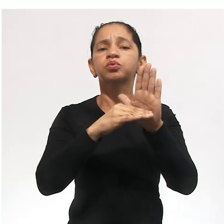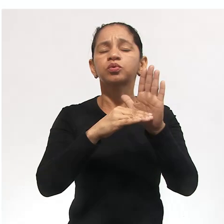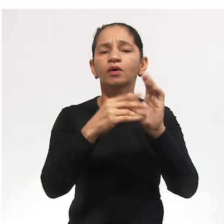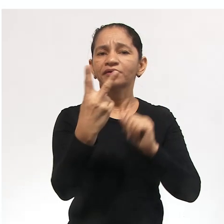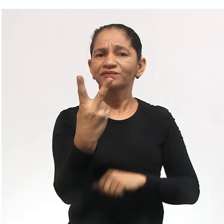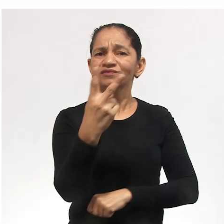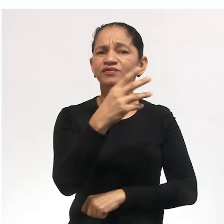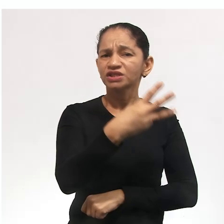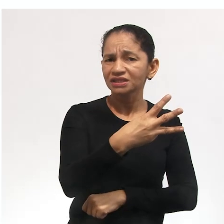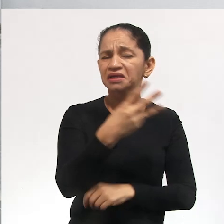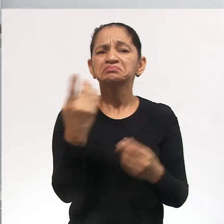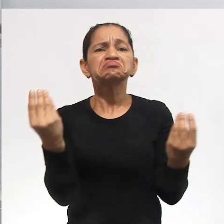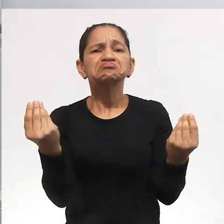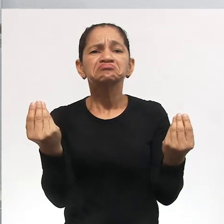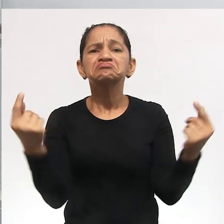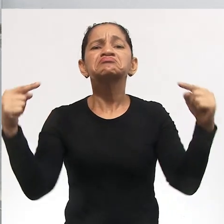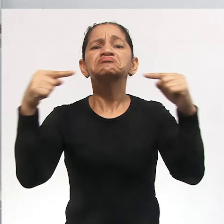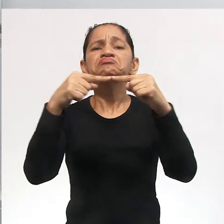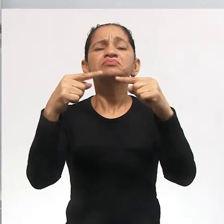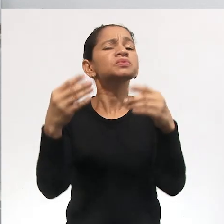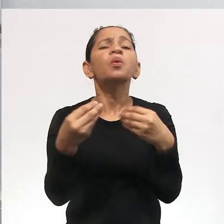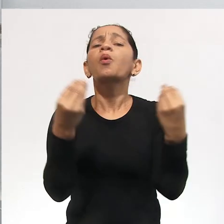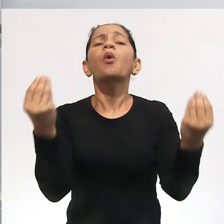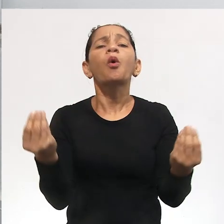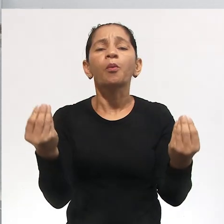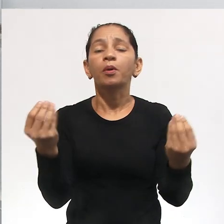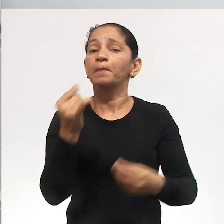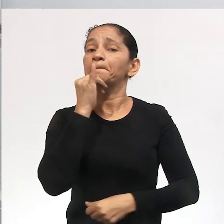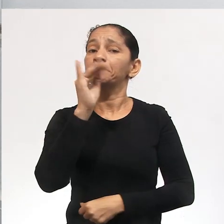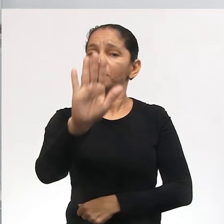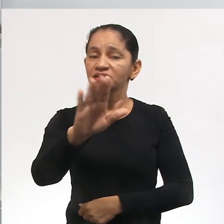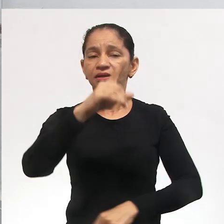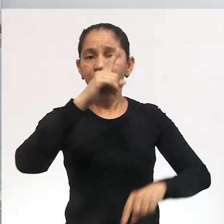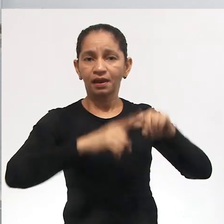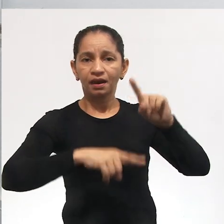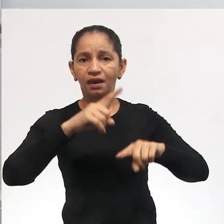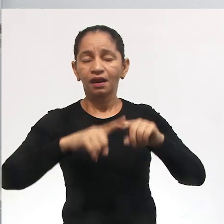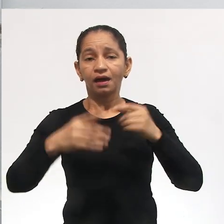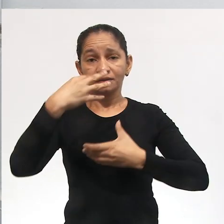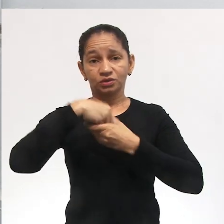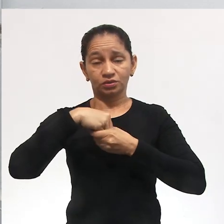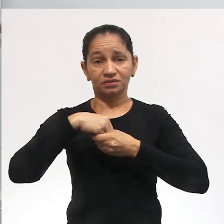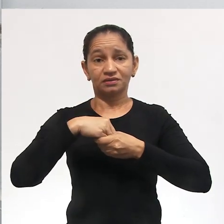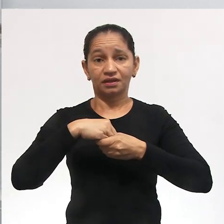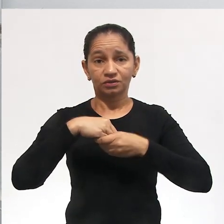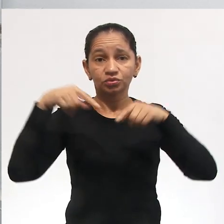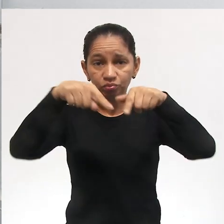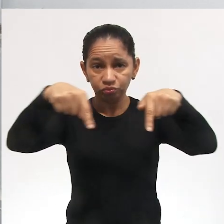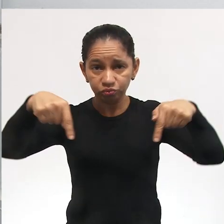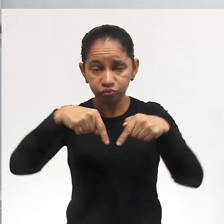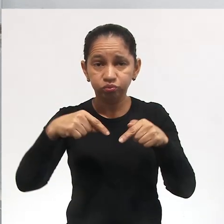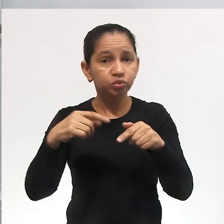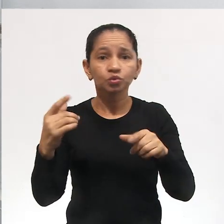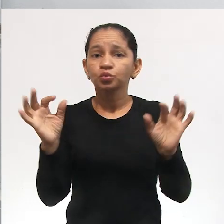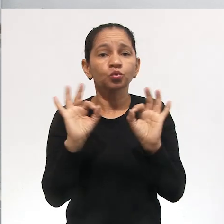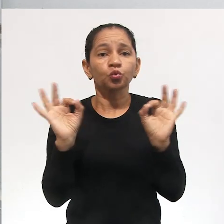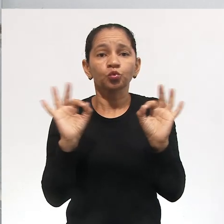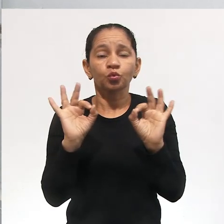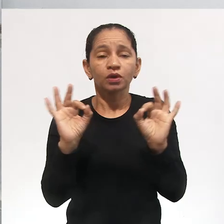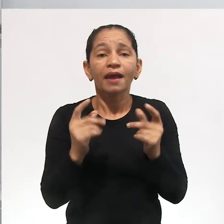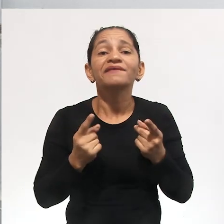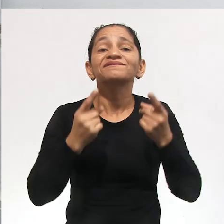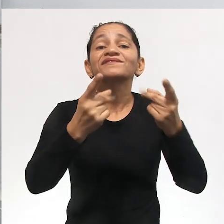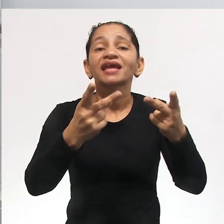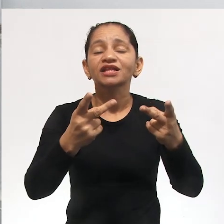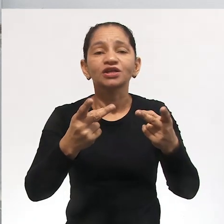vendeu mercadoria, essa mercadoria ela saiu ela deixou de ser da empresa, ela foi para quem a gente vendeu. Então a gente precisa